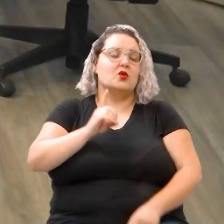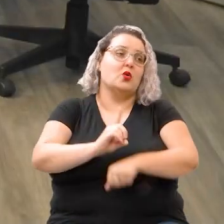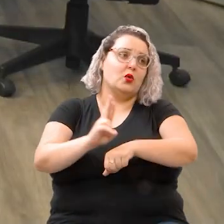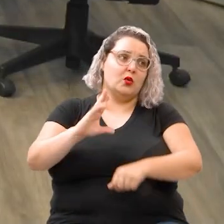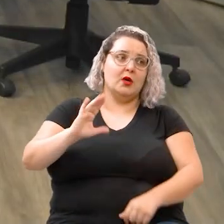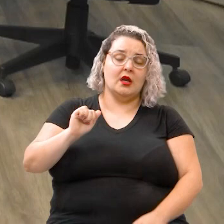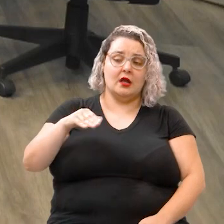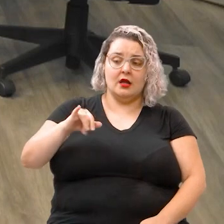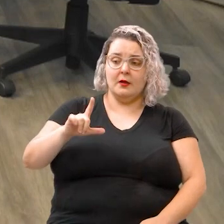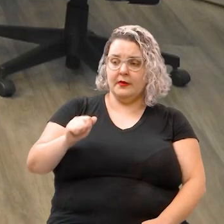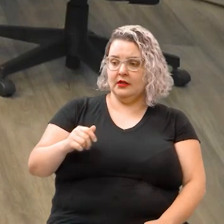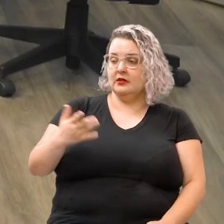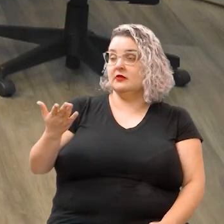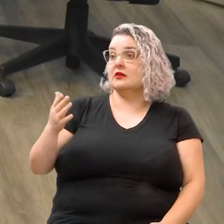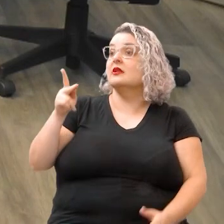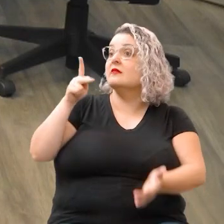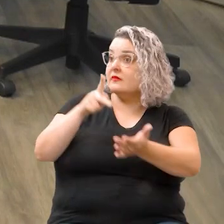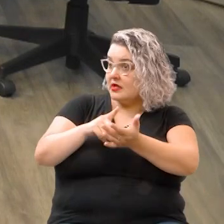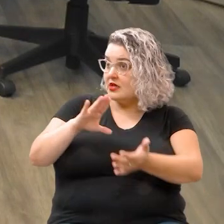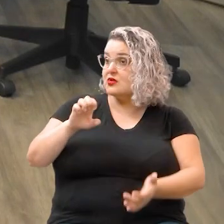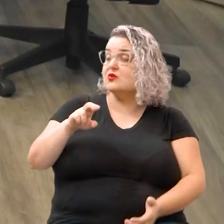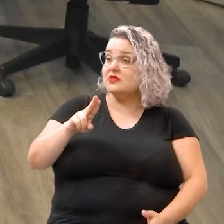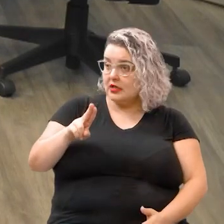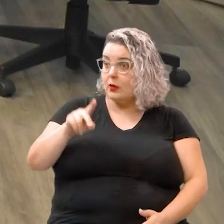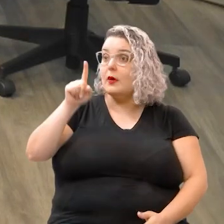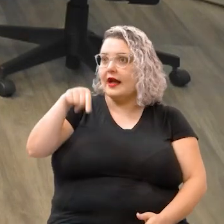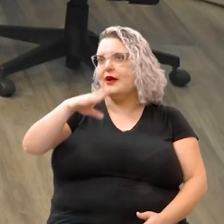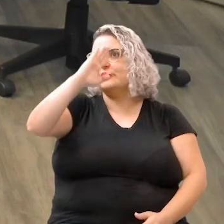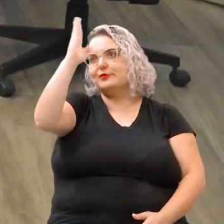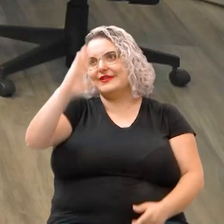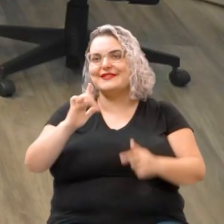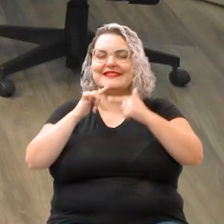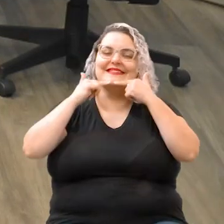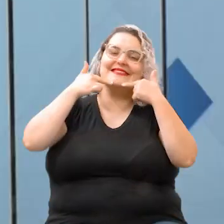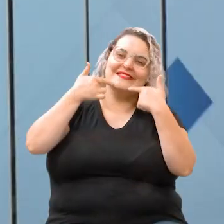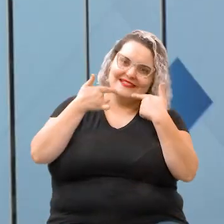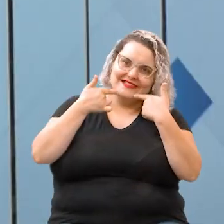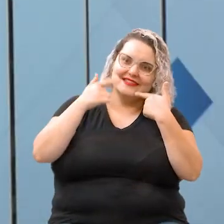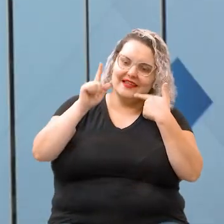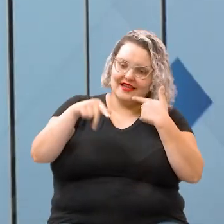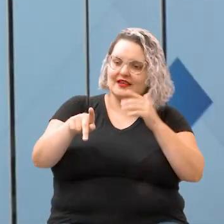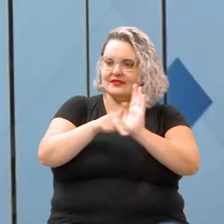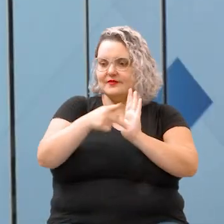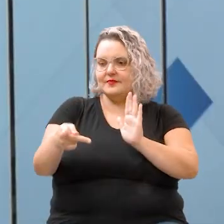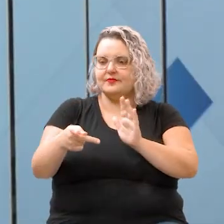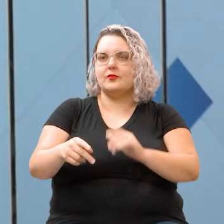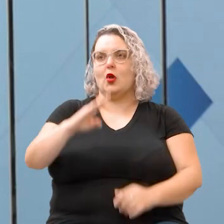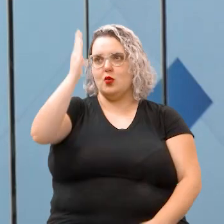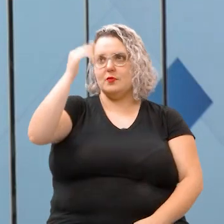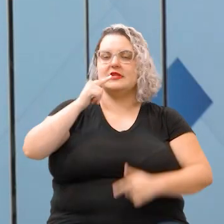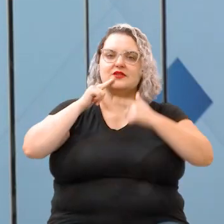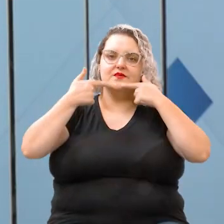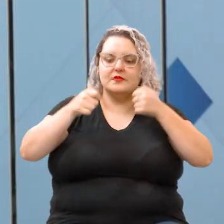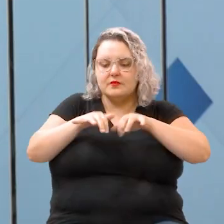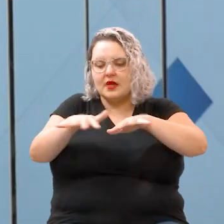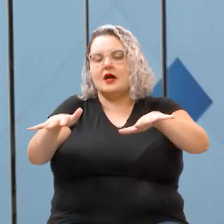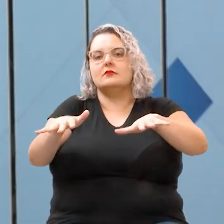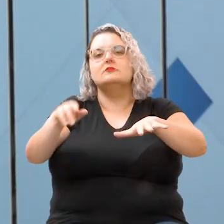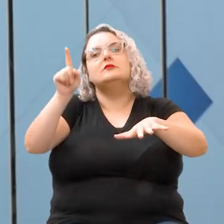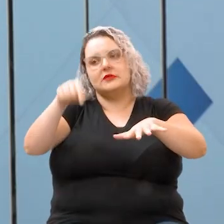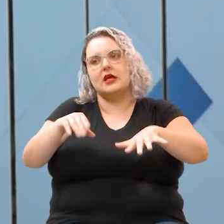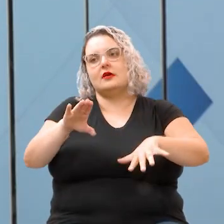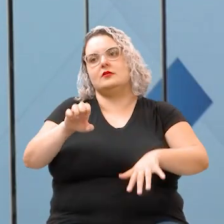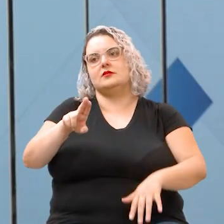Na verdade, o CEL, ele faz parte do Brasil Sorridente, né? Ele é um dos ramos do programa Brasil